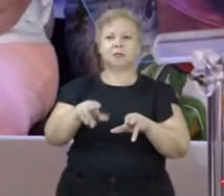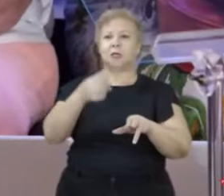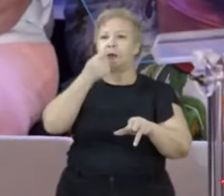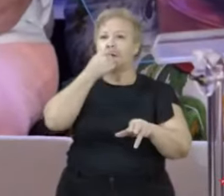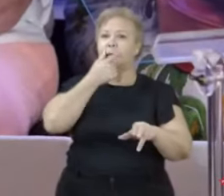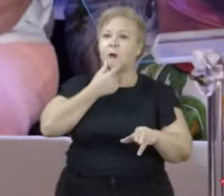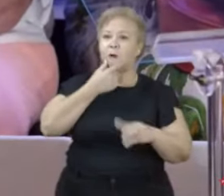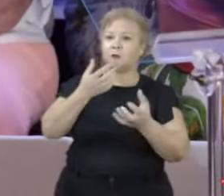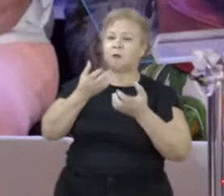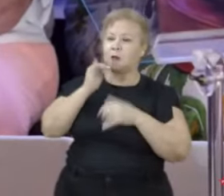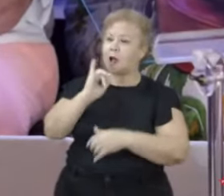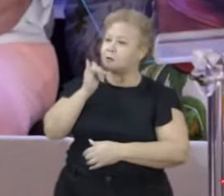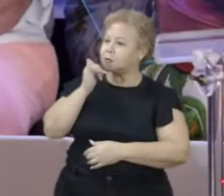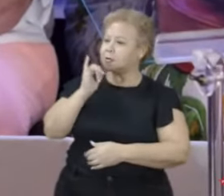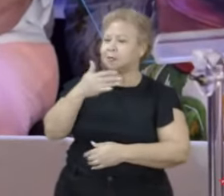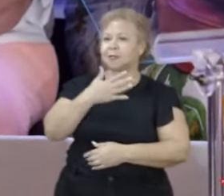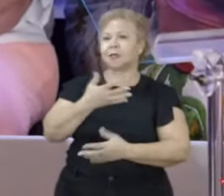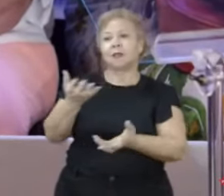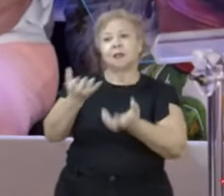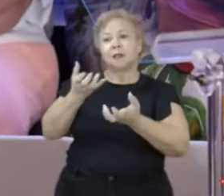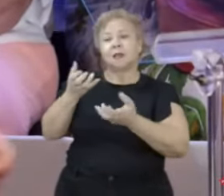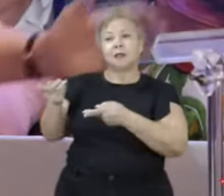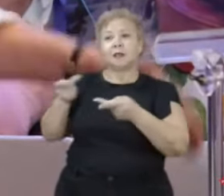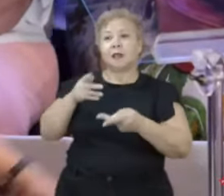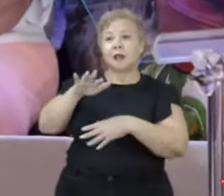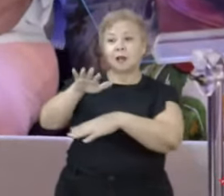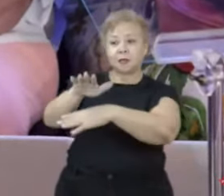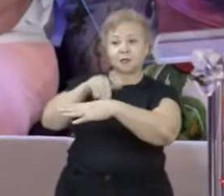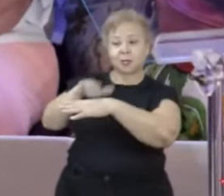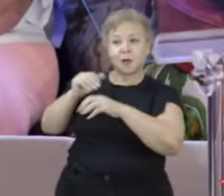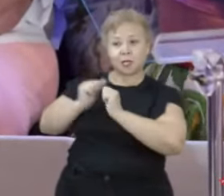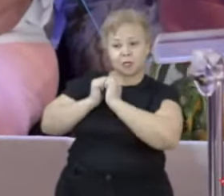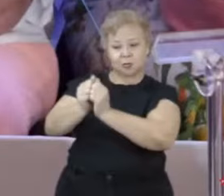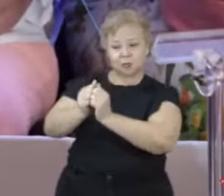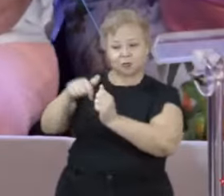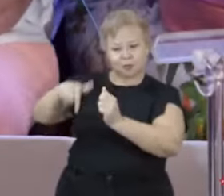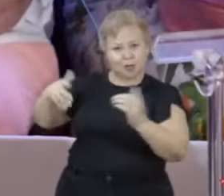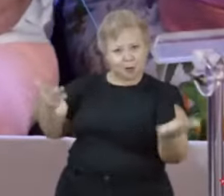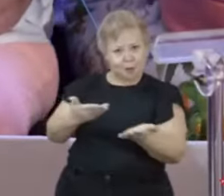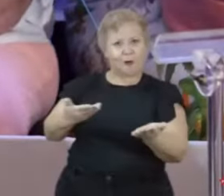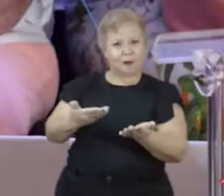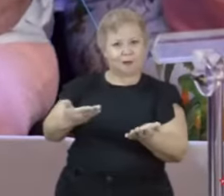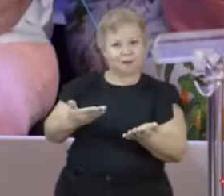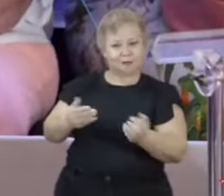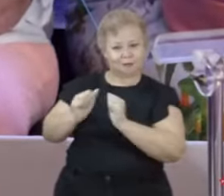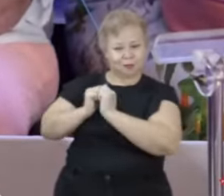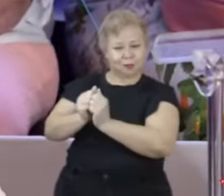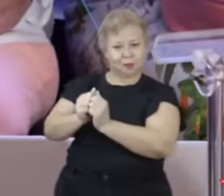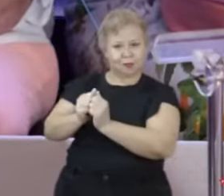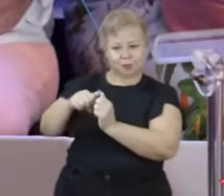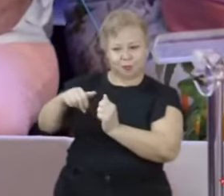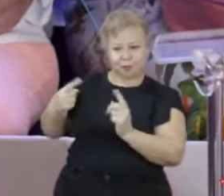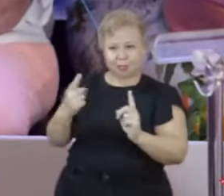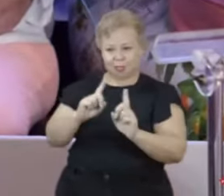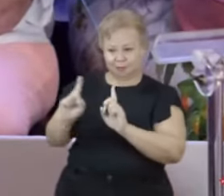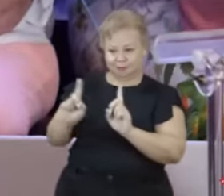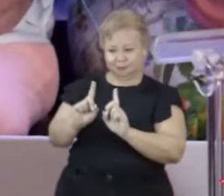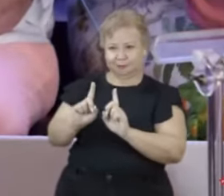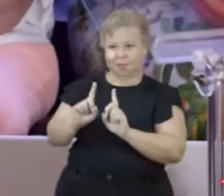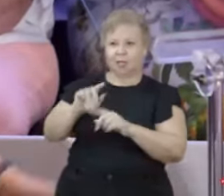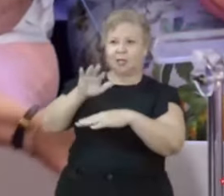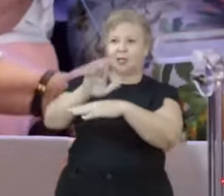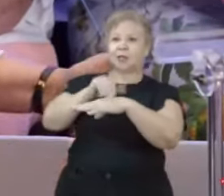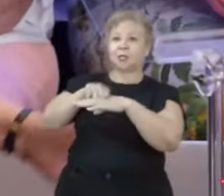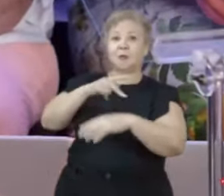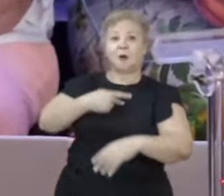Quero dizer que gostaria de chamá-lo aqui ao meu lado nesse momento e quero também chamar o